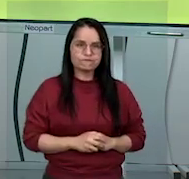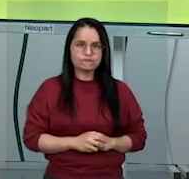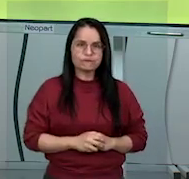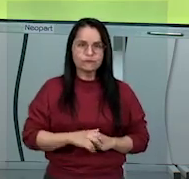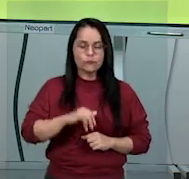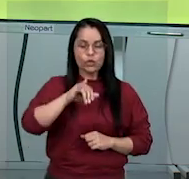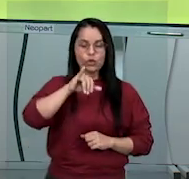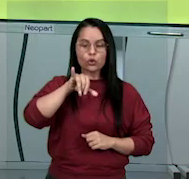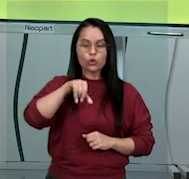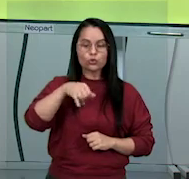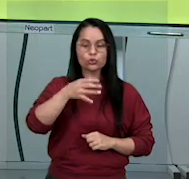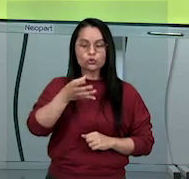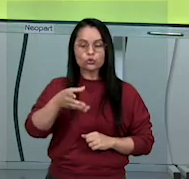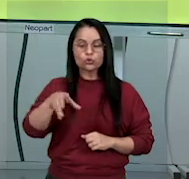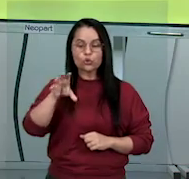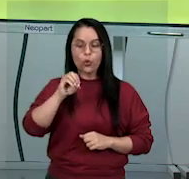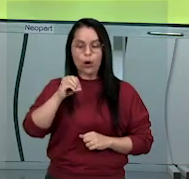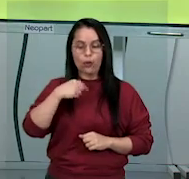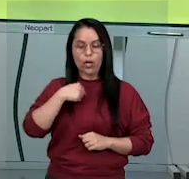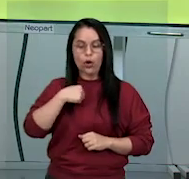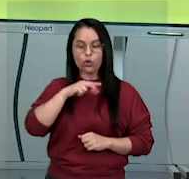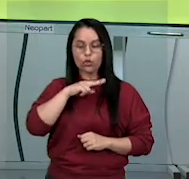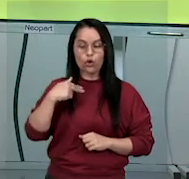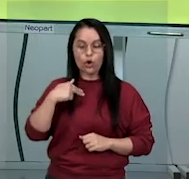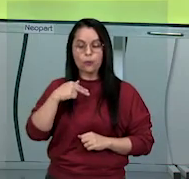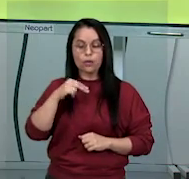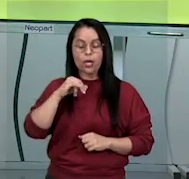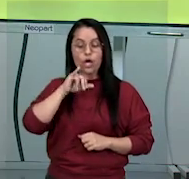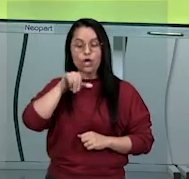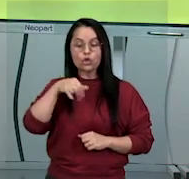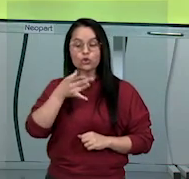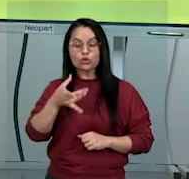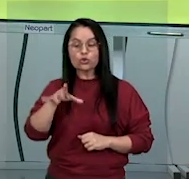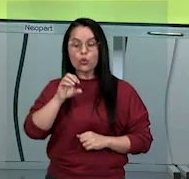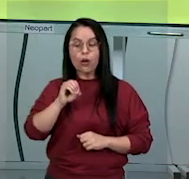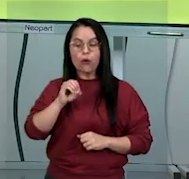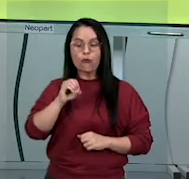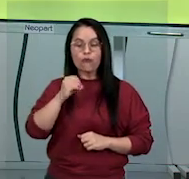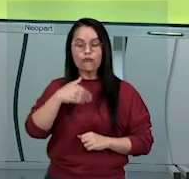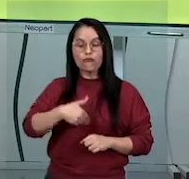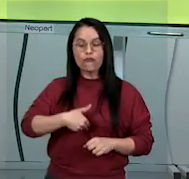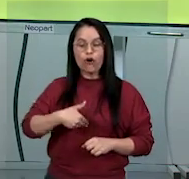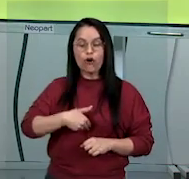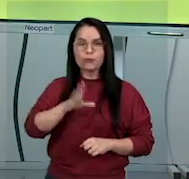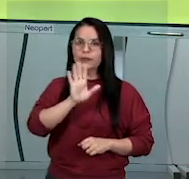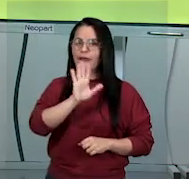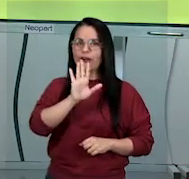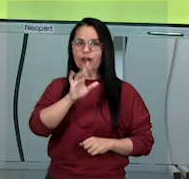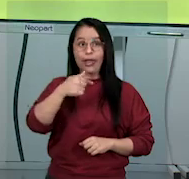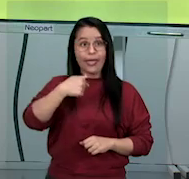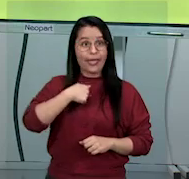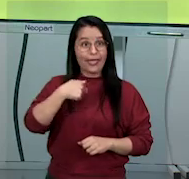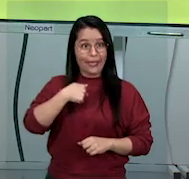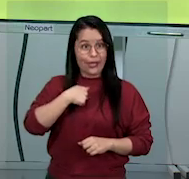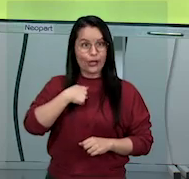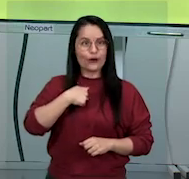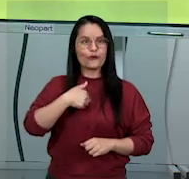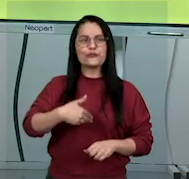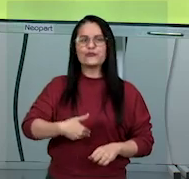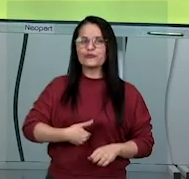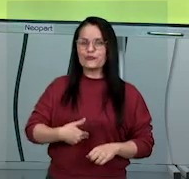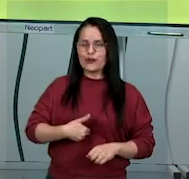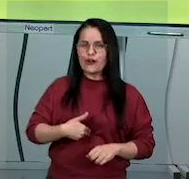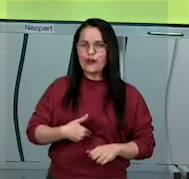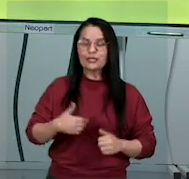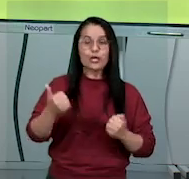João está com fome, porque você chama João, né? Você fala, eu estou com fome. Então, quer dizer, você já está substituindo o seu